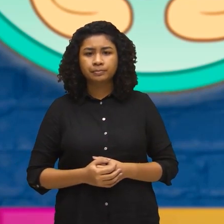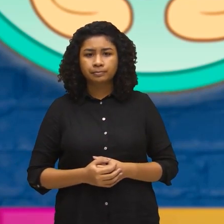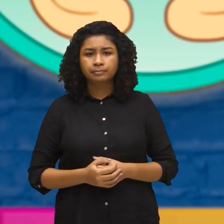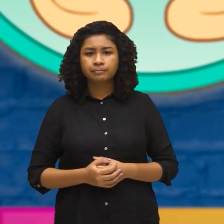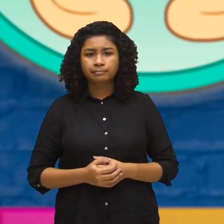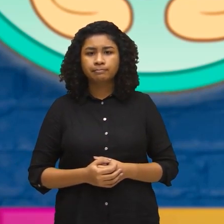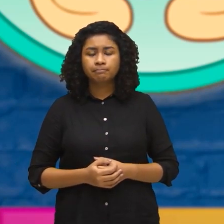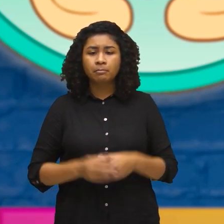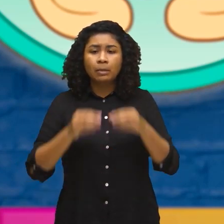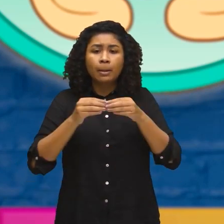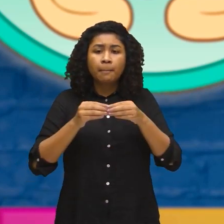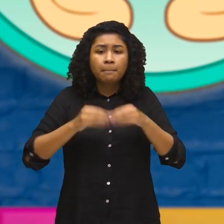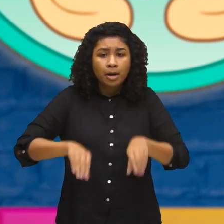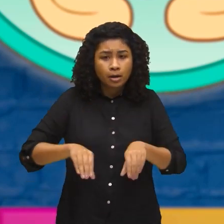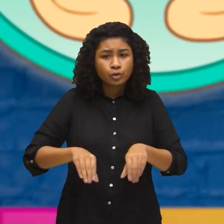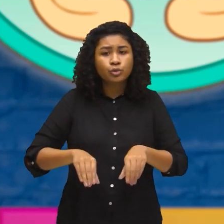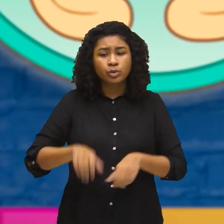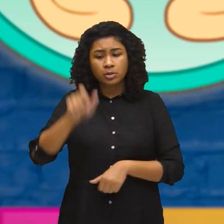consequências para os agressores.